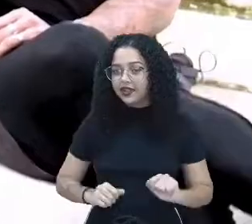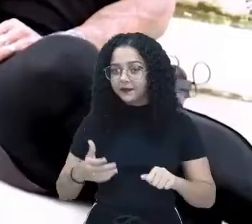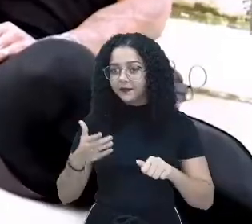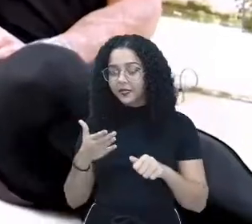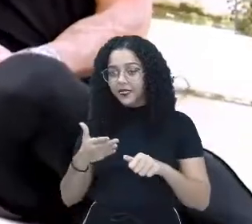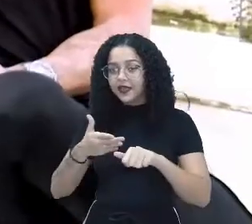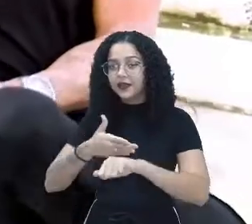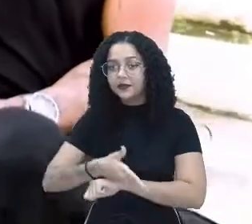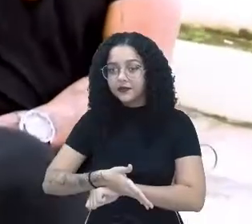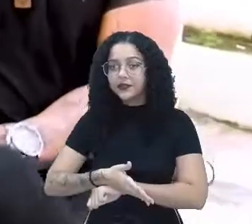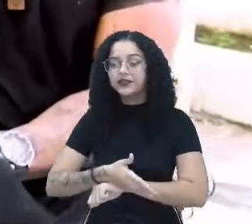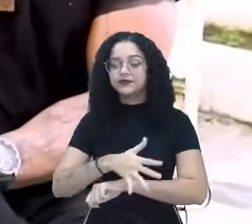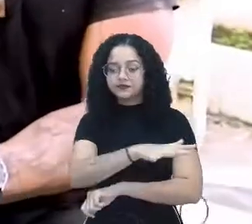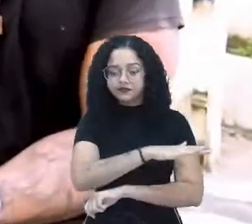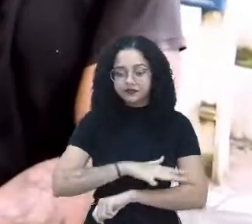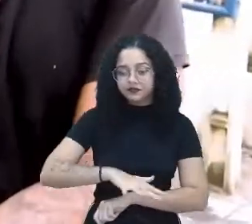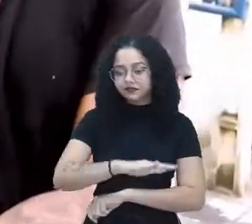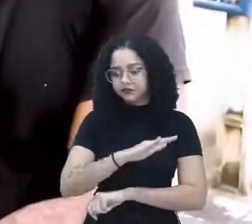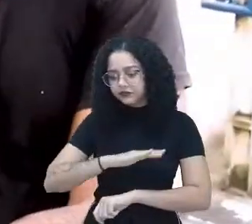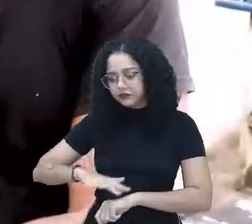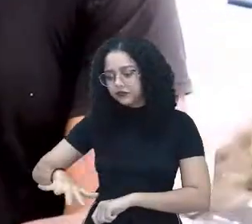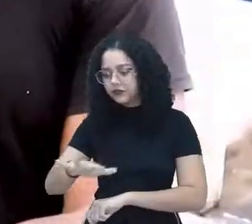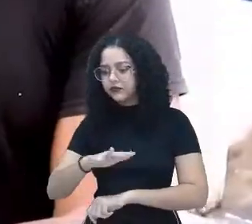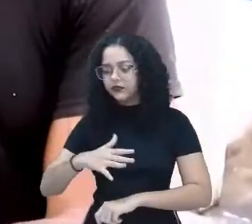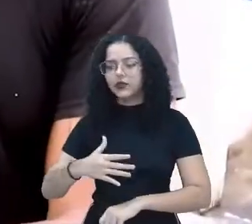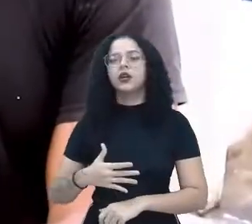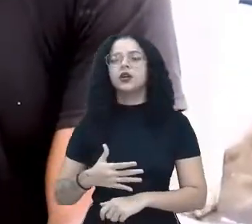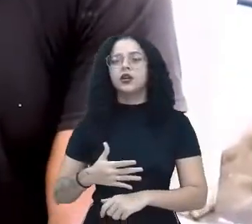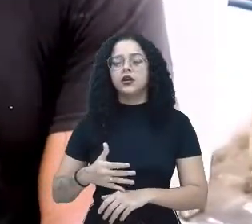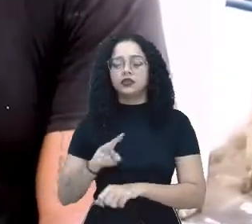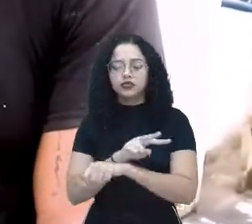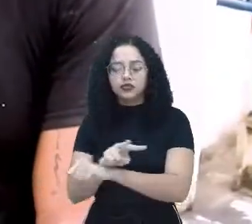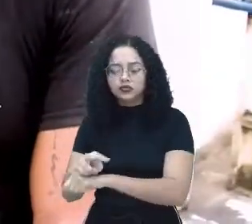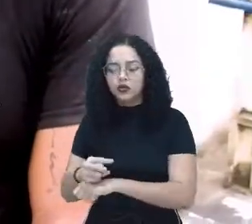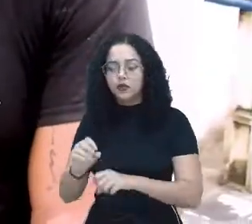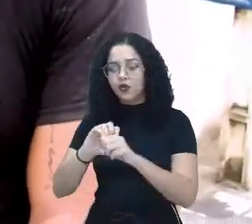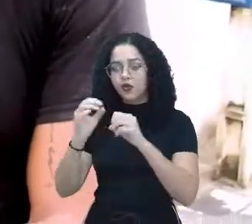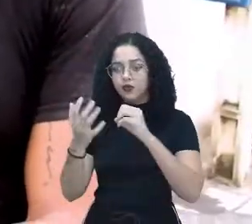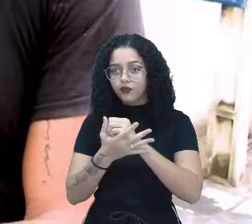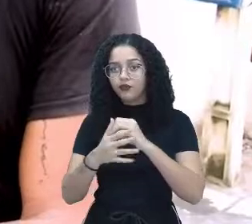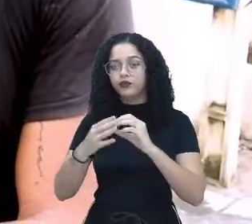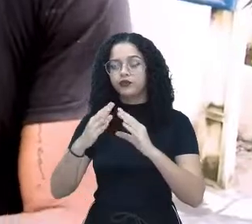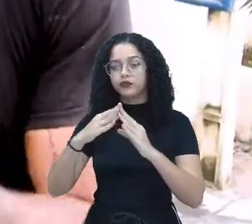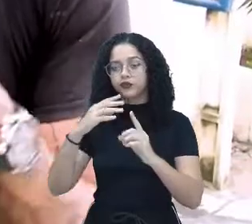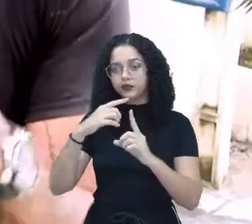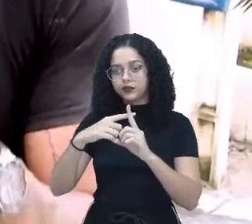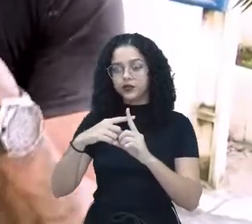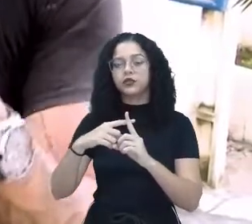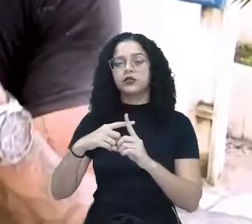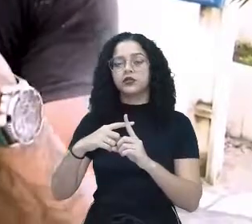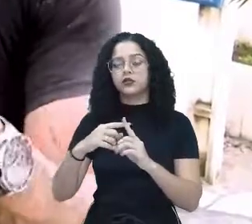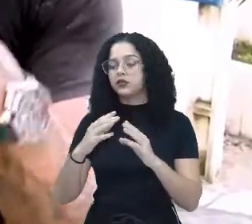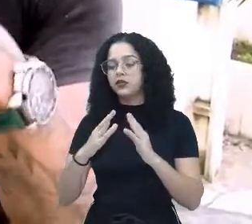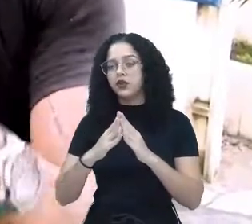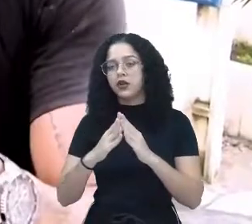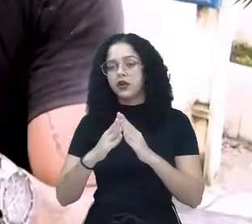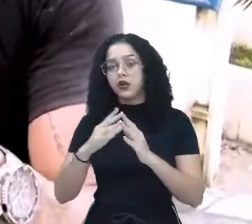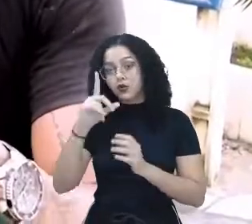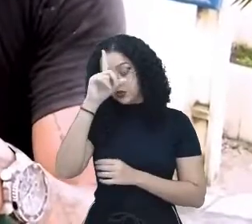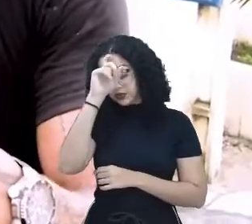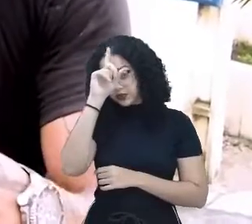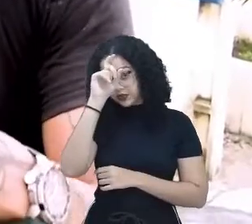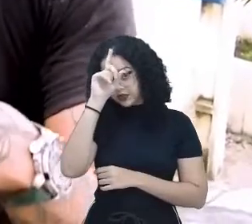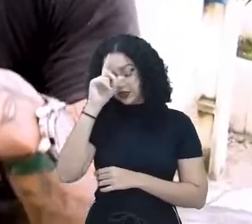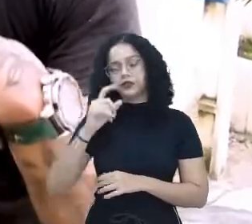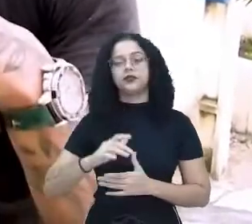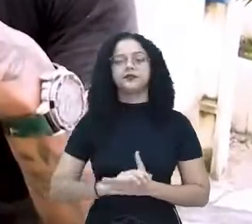entrar nos espaços de tratamento do Covid quando eu fiz os hospitais de campanha. Então eu fiz alguns trabalhos de hospitais de